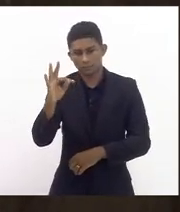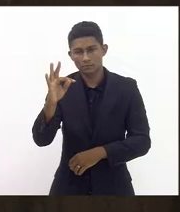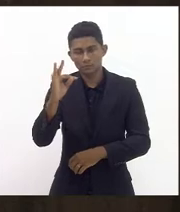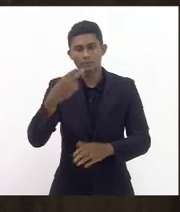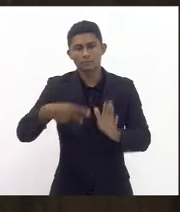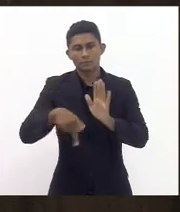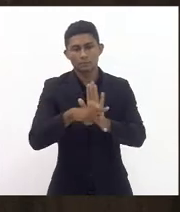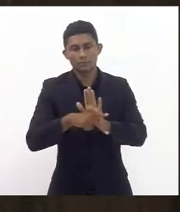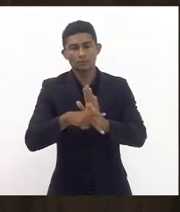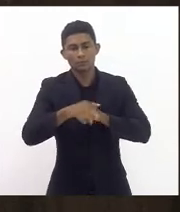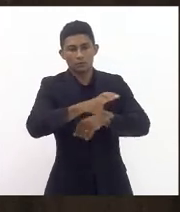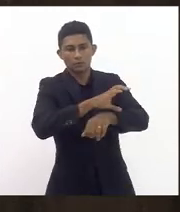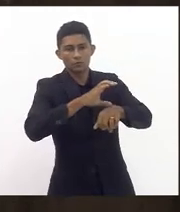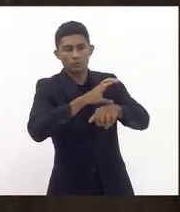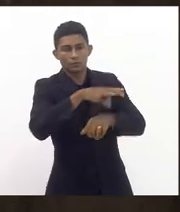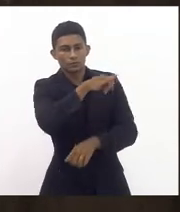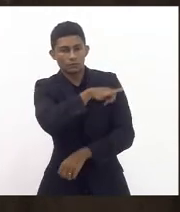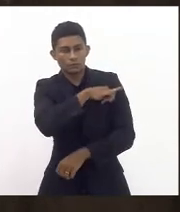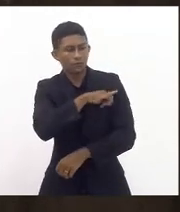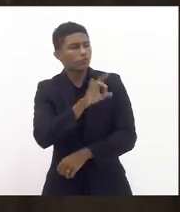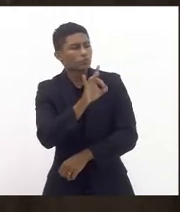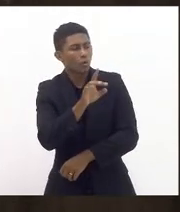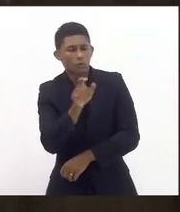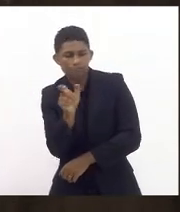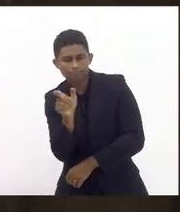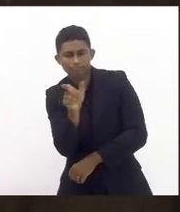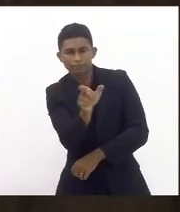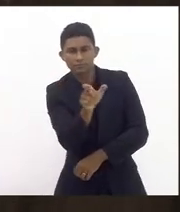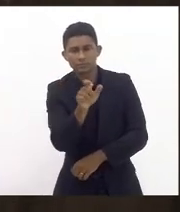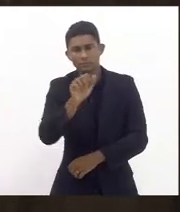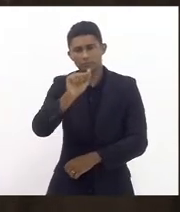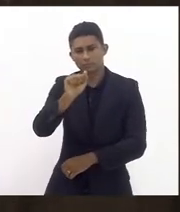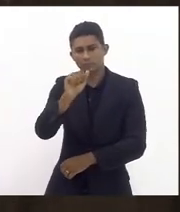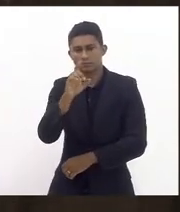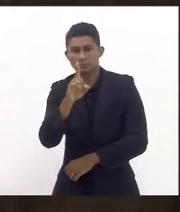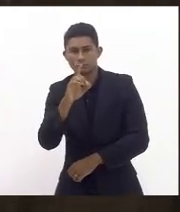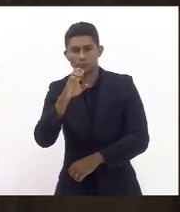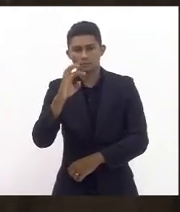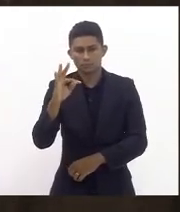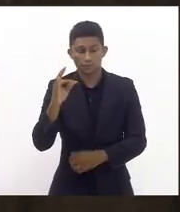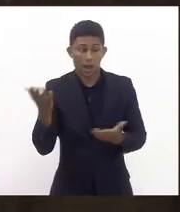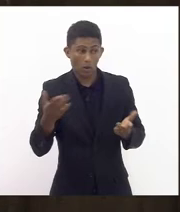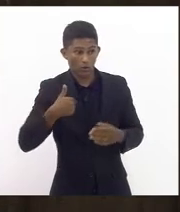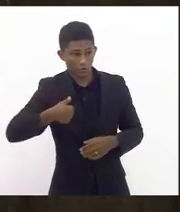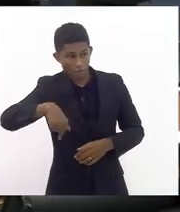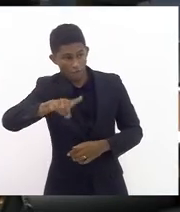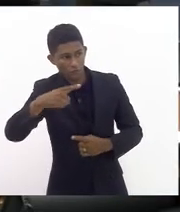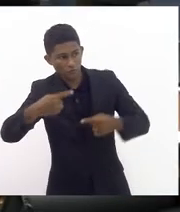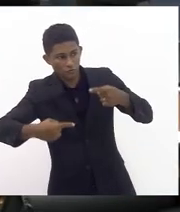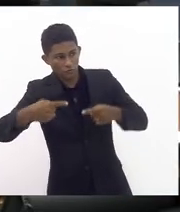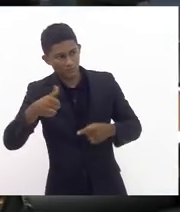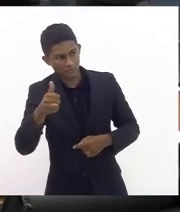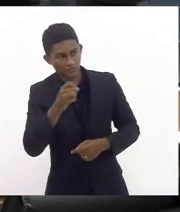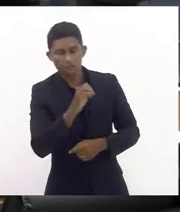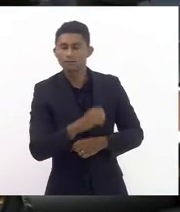do Rio de Janeiro. É só botar ADCT. E agora eu vou lá discutir, senhor presidente.